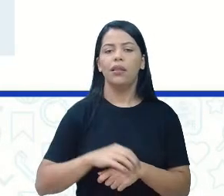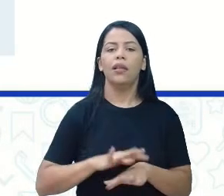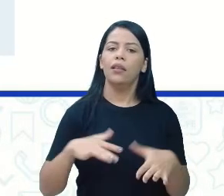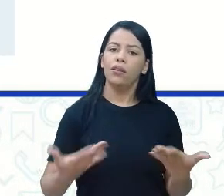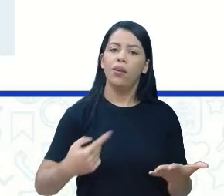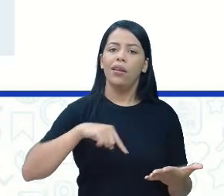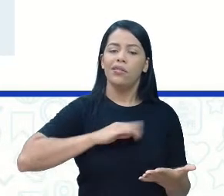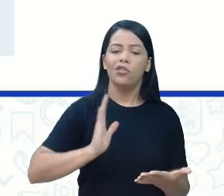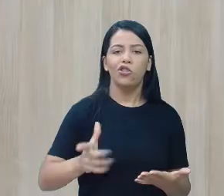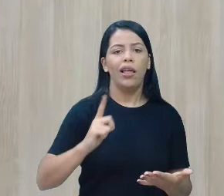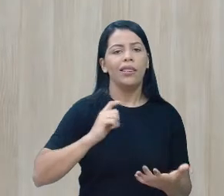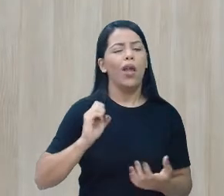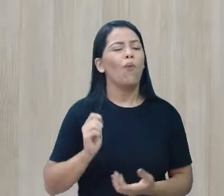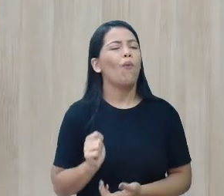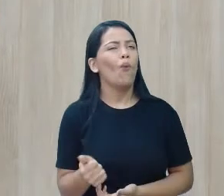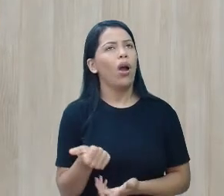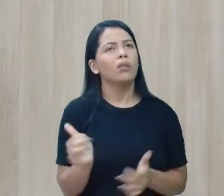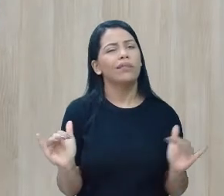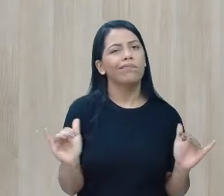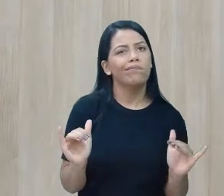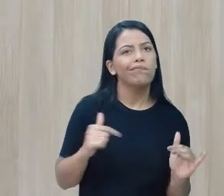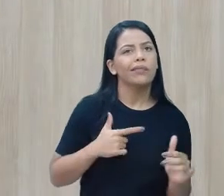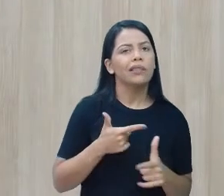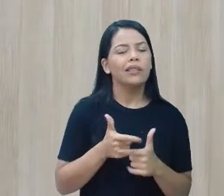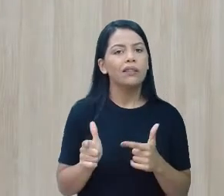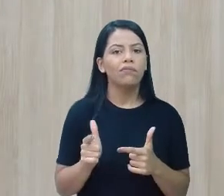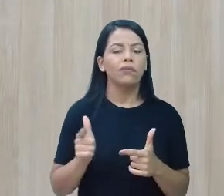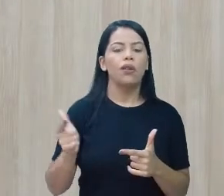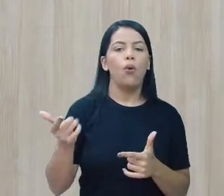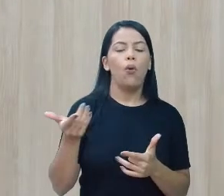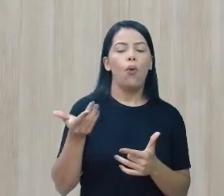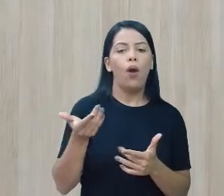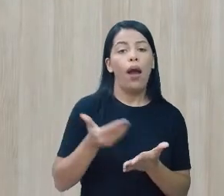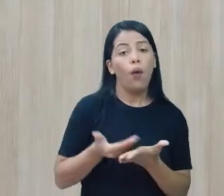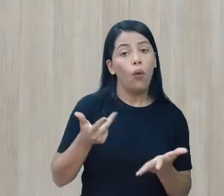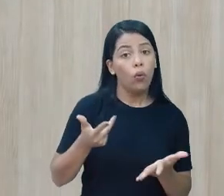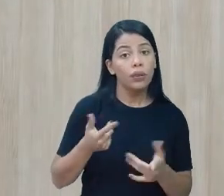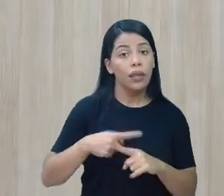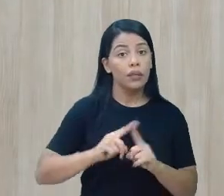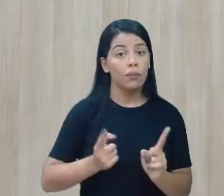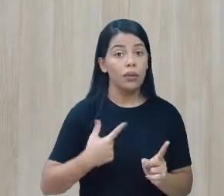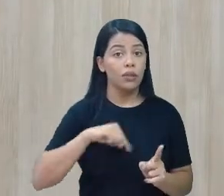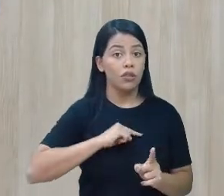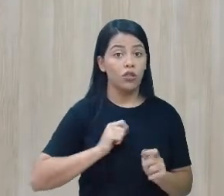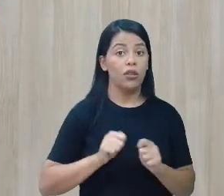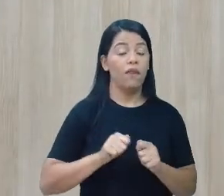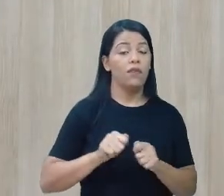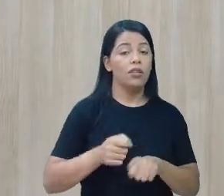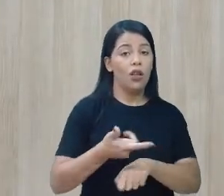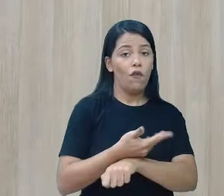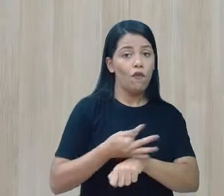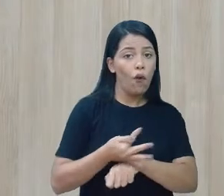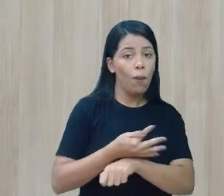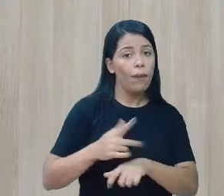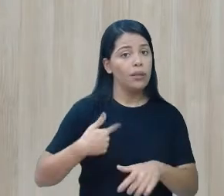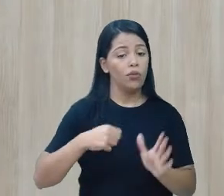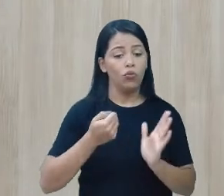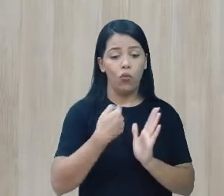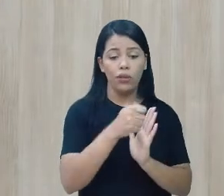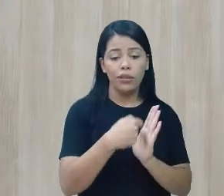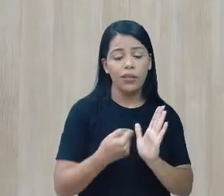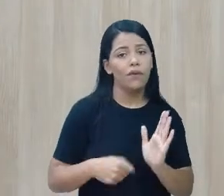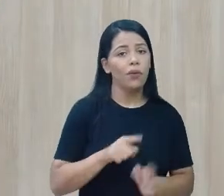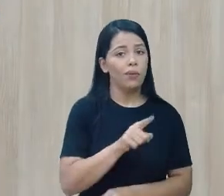de maneira tranquila, assim, essa divisão acontecendo, só que a gente está formalizando. Então, aqui eu estou escrevendo literalmente para você